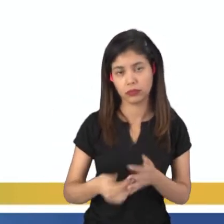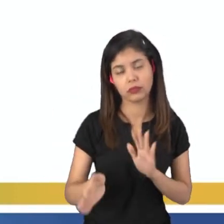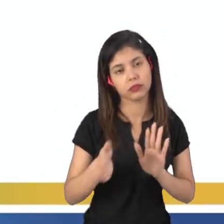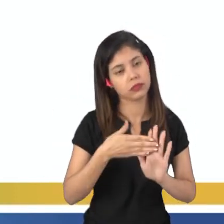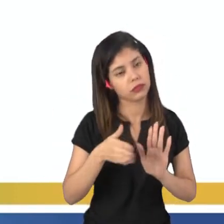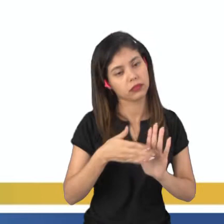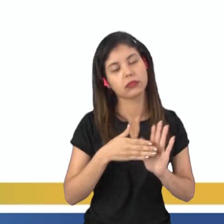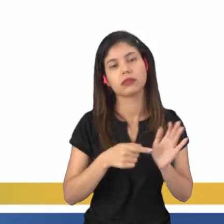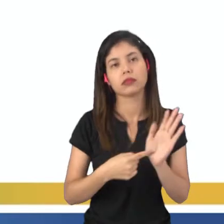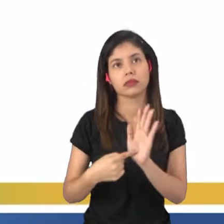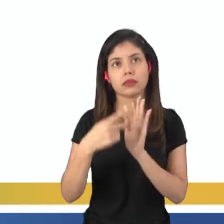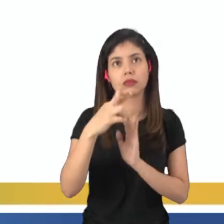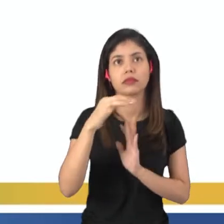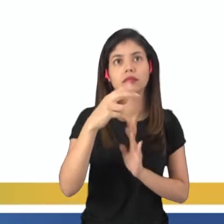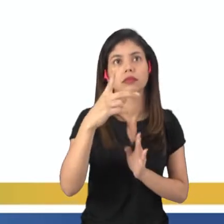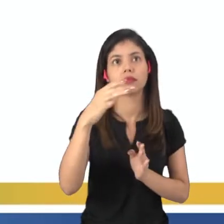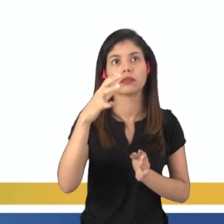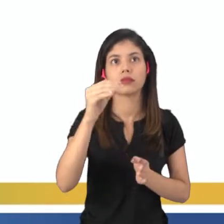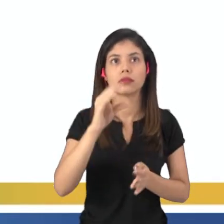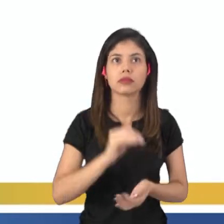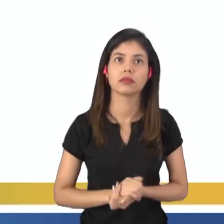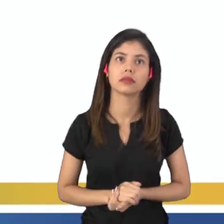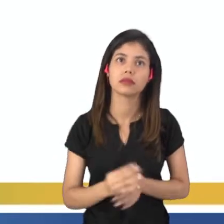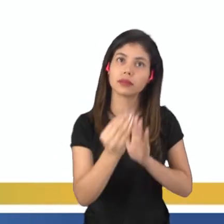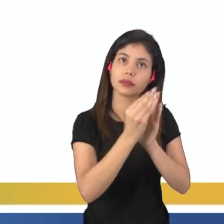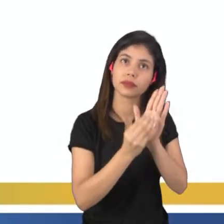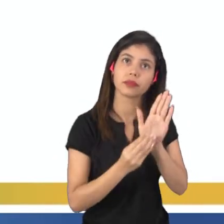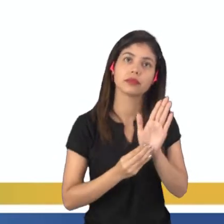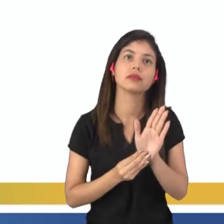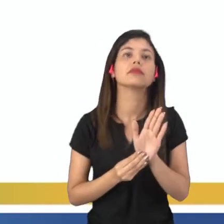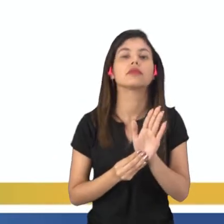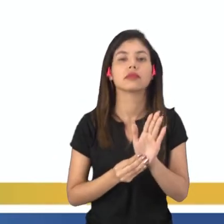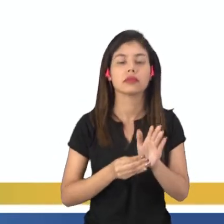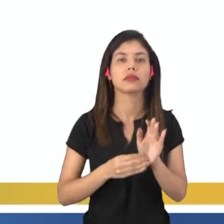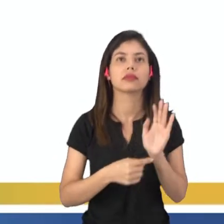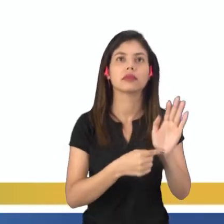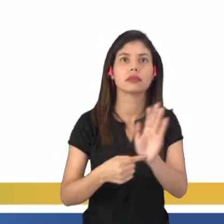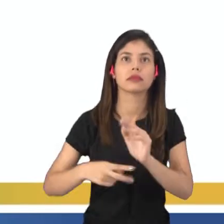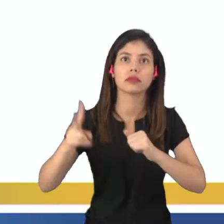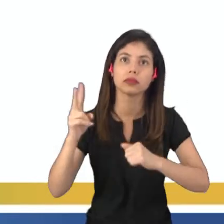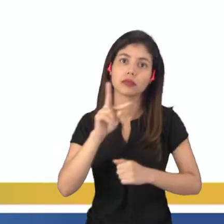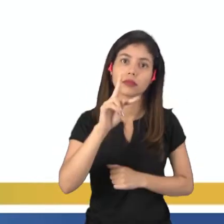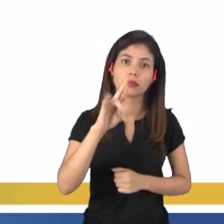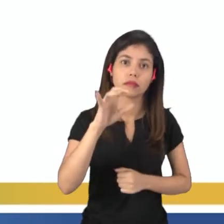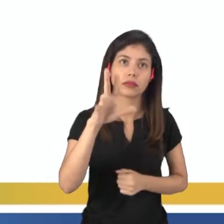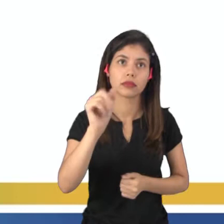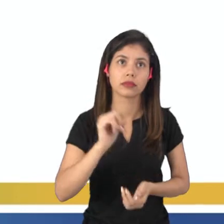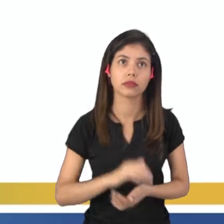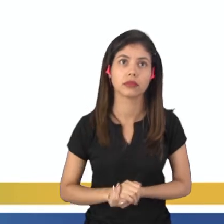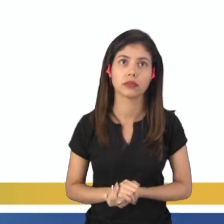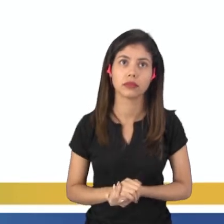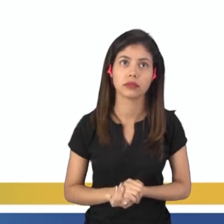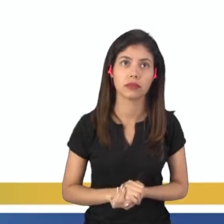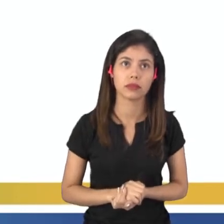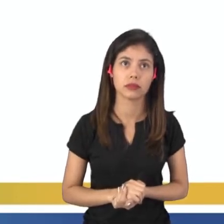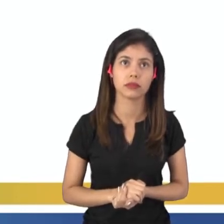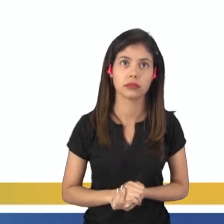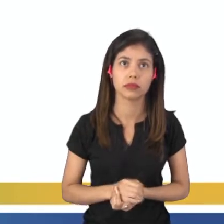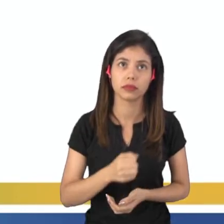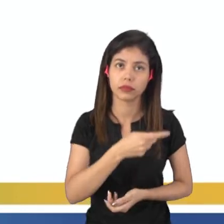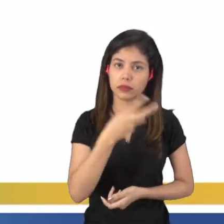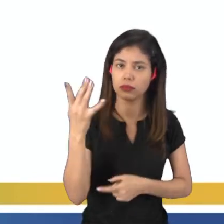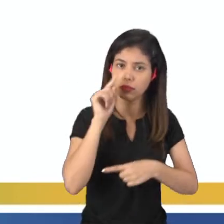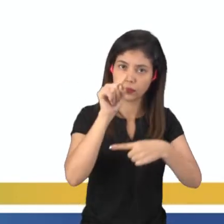não dependem aí de proporções. Então, os dados eles são indicados na posição vertical nesse tipo de gráfico, enquanto